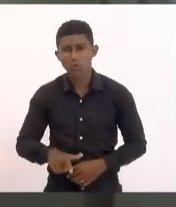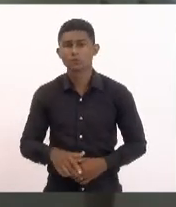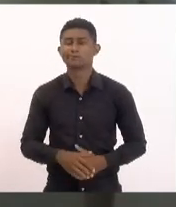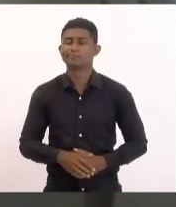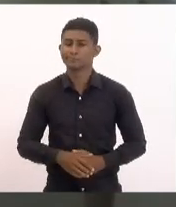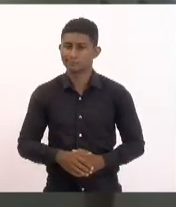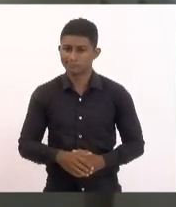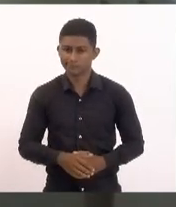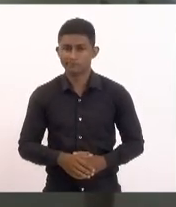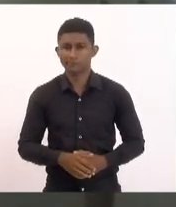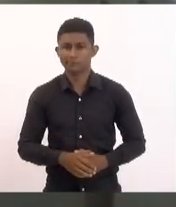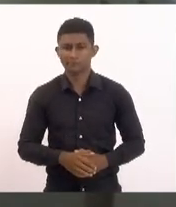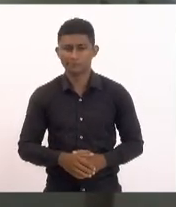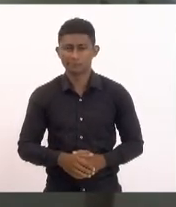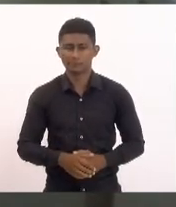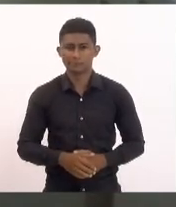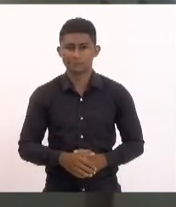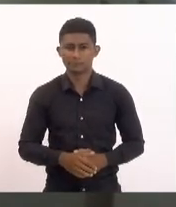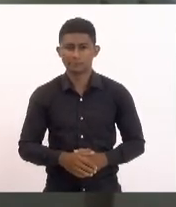mais uma vez,